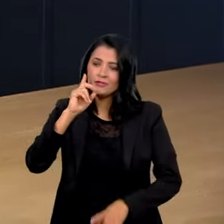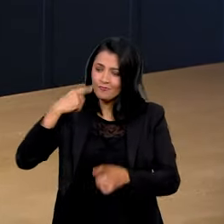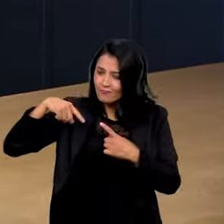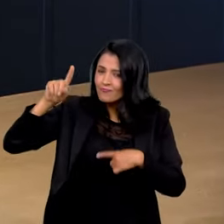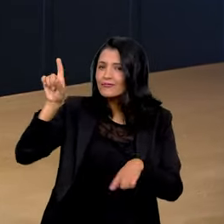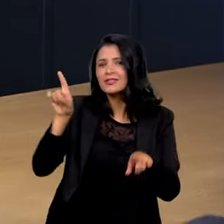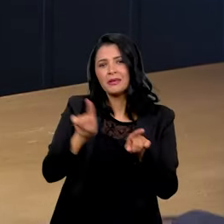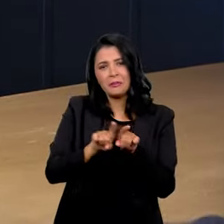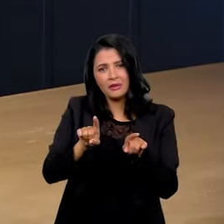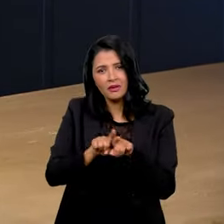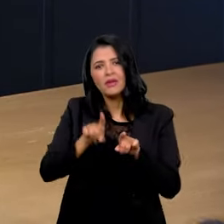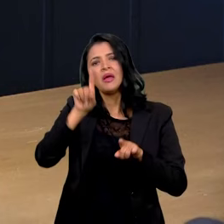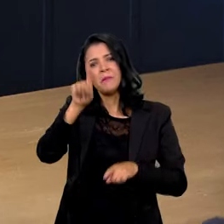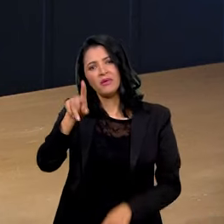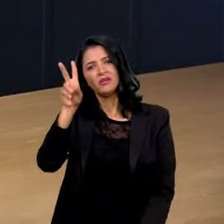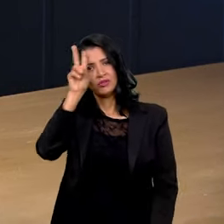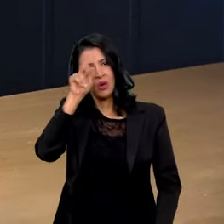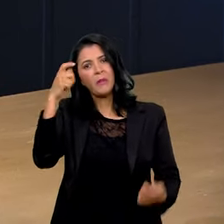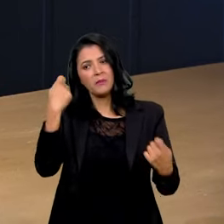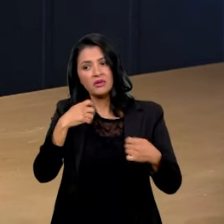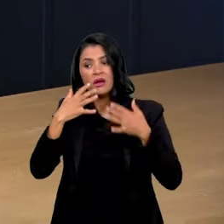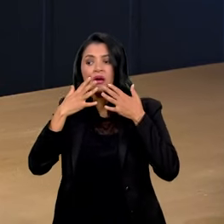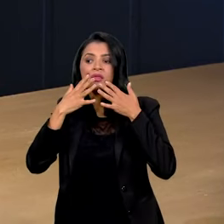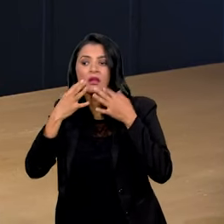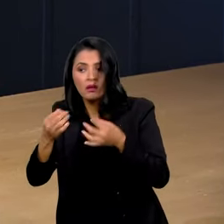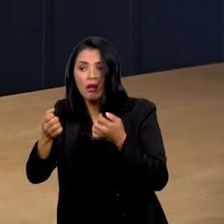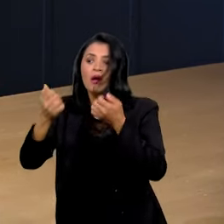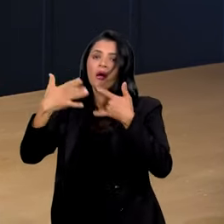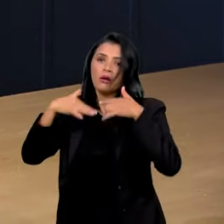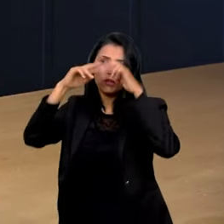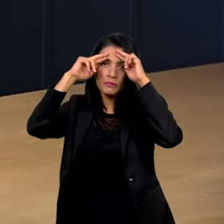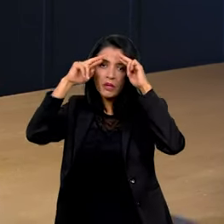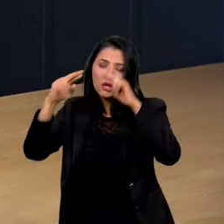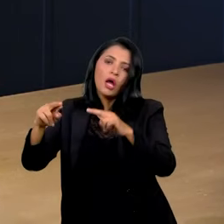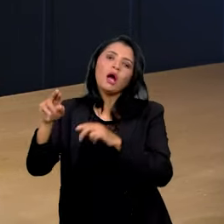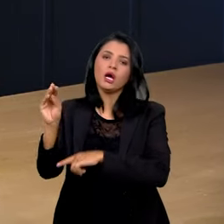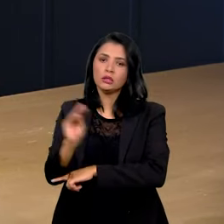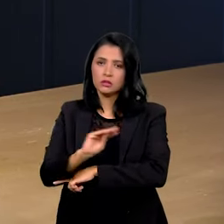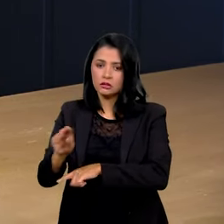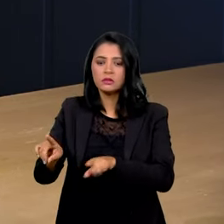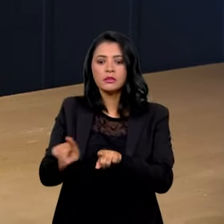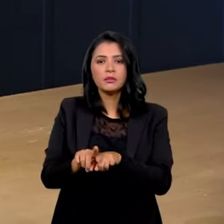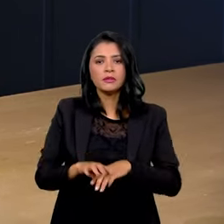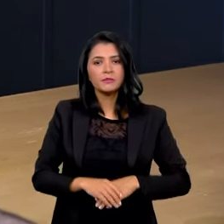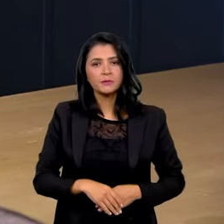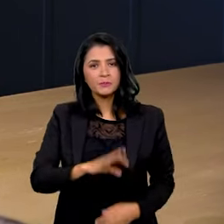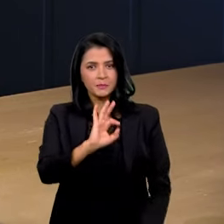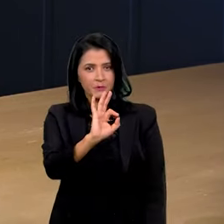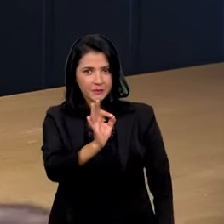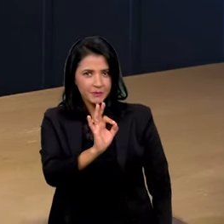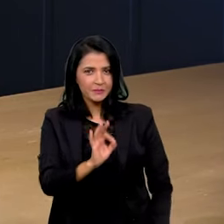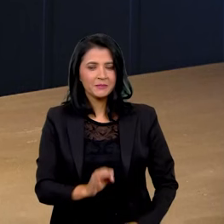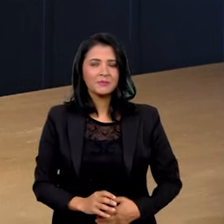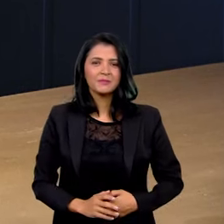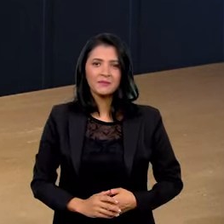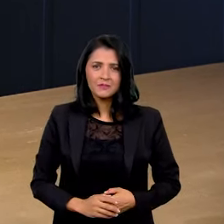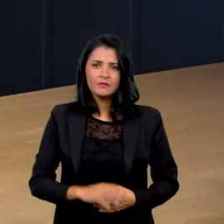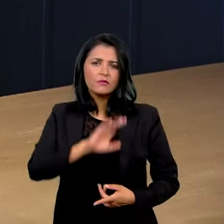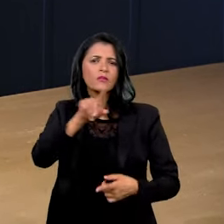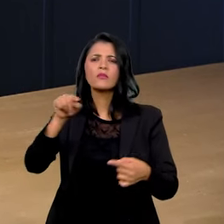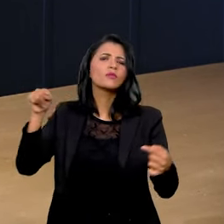de conduzir os profissionais do suas a secretaria nacional de assistência social do MDS em parceria com o